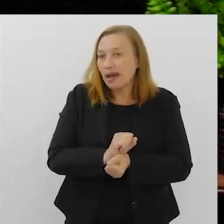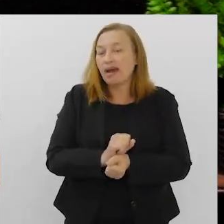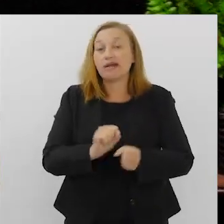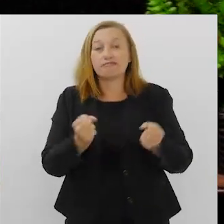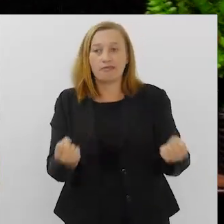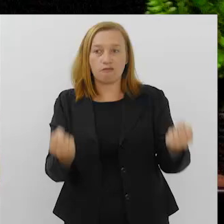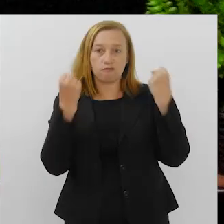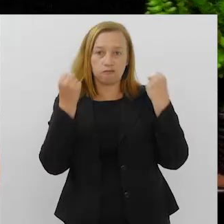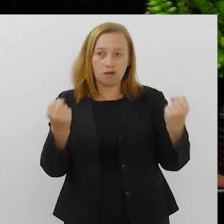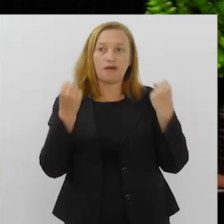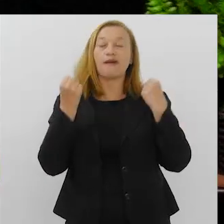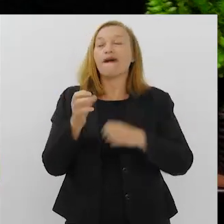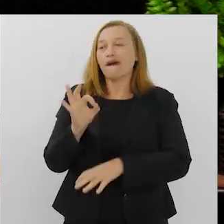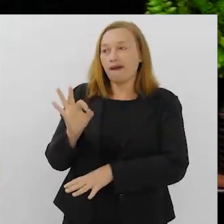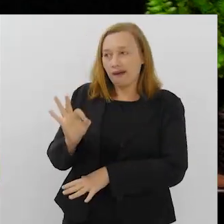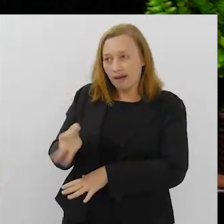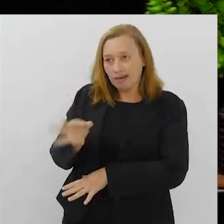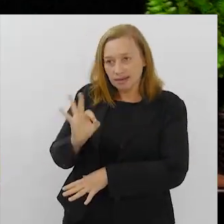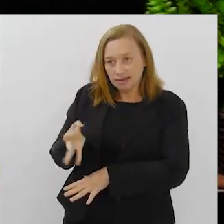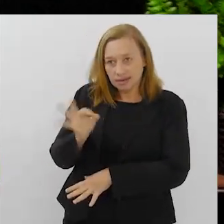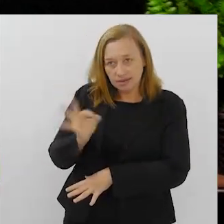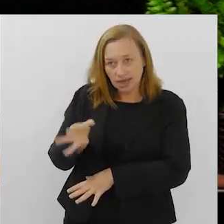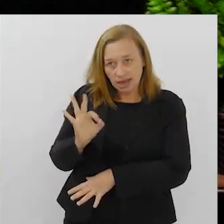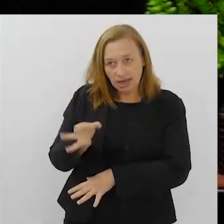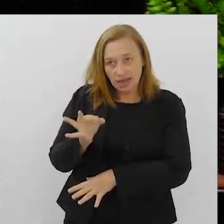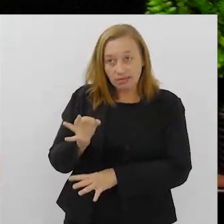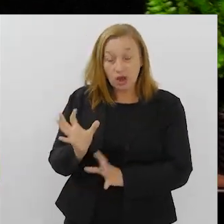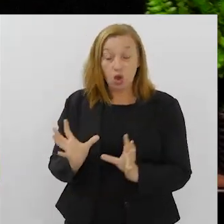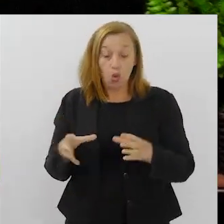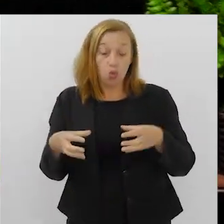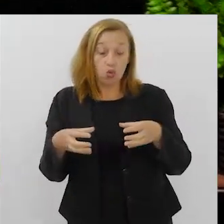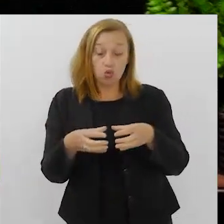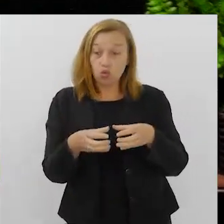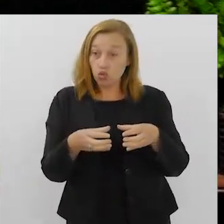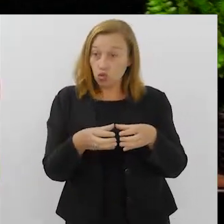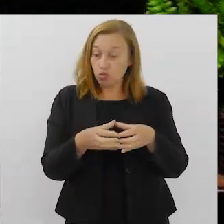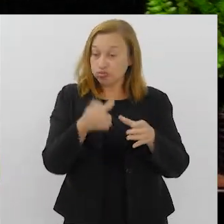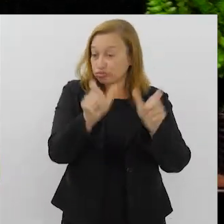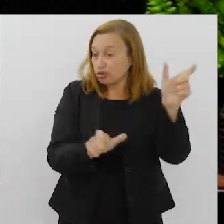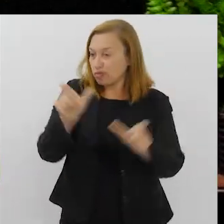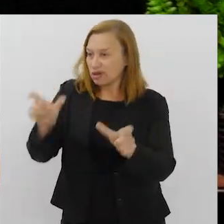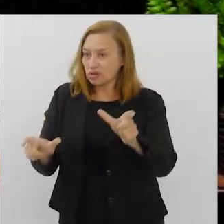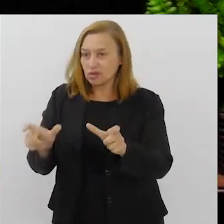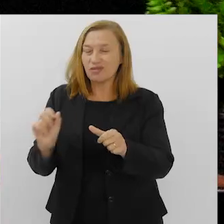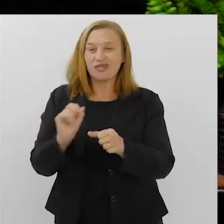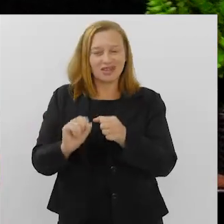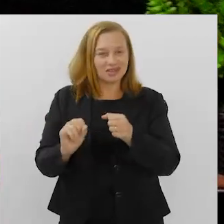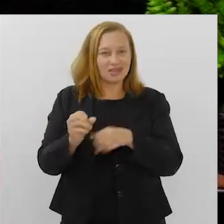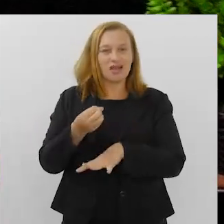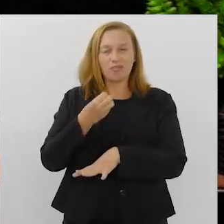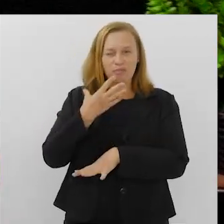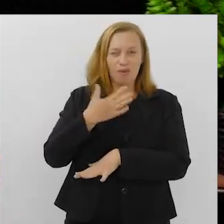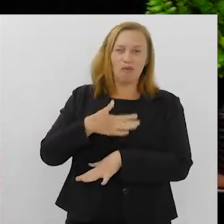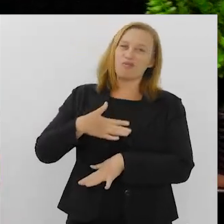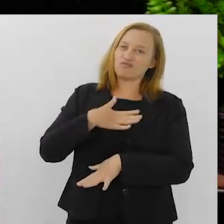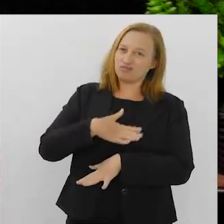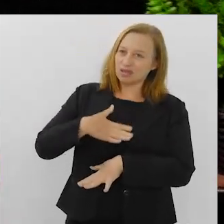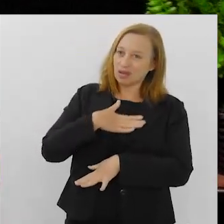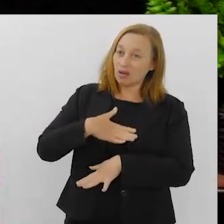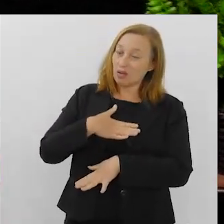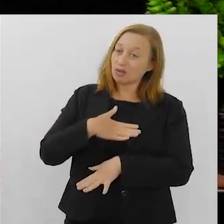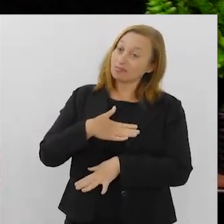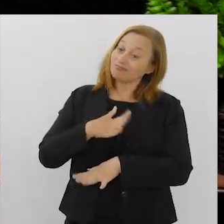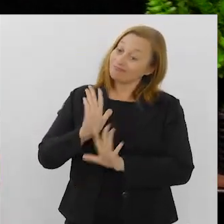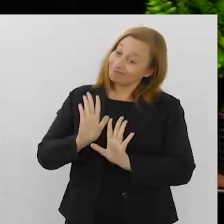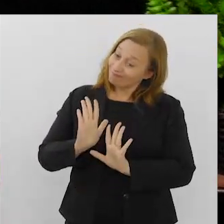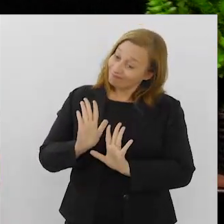se movimentar. É óbvio que se for uma atividade coletiva, se socializando, os benefícios são